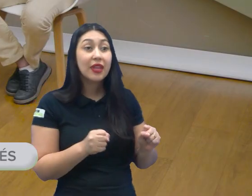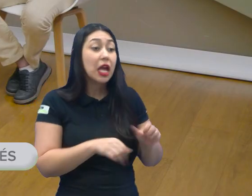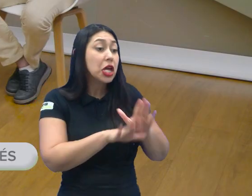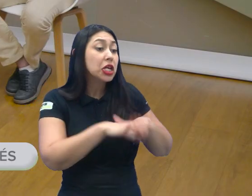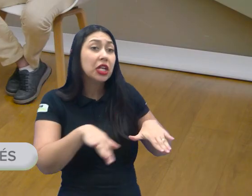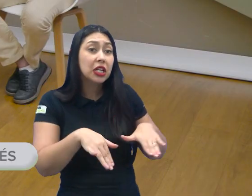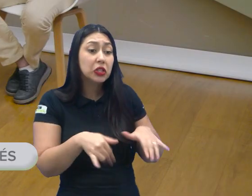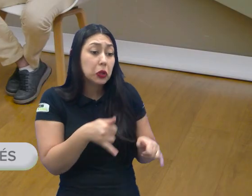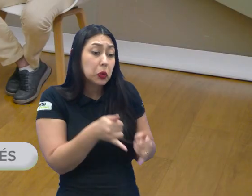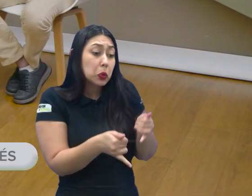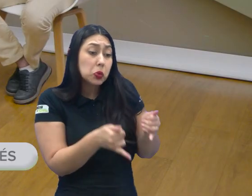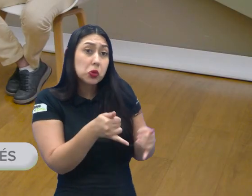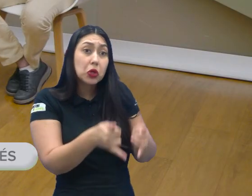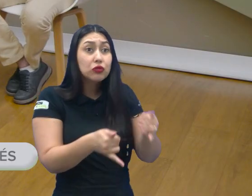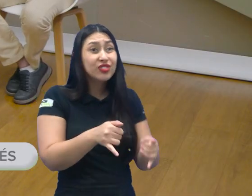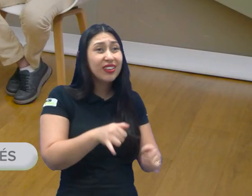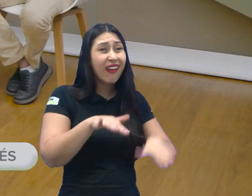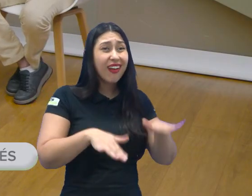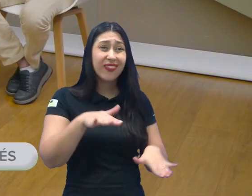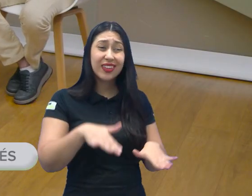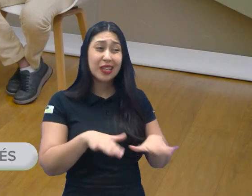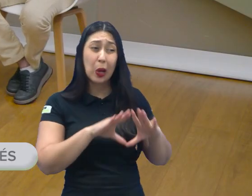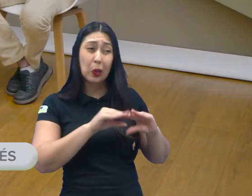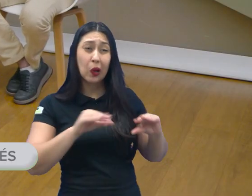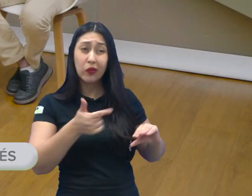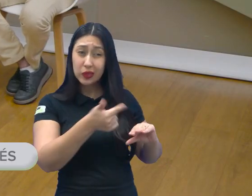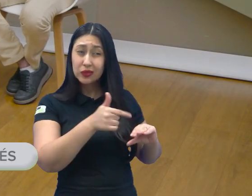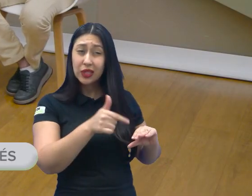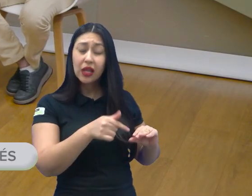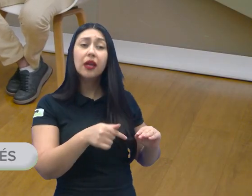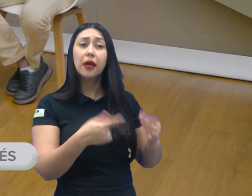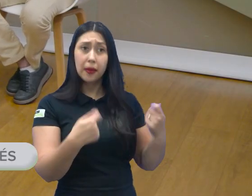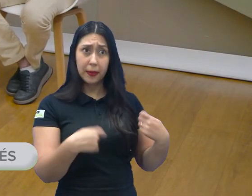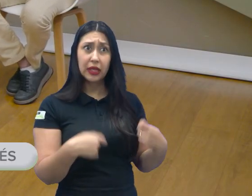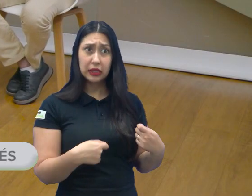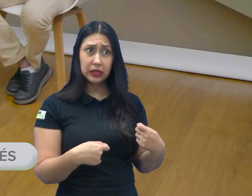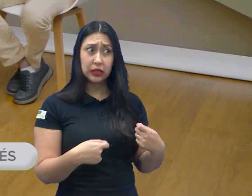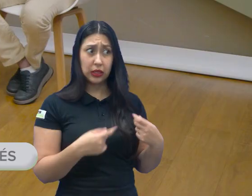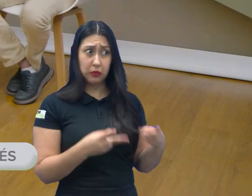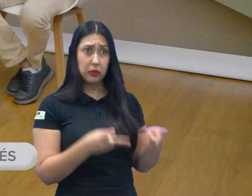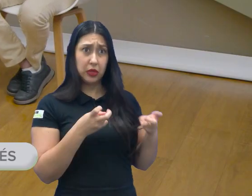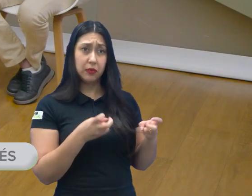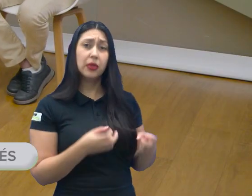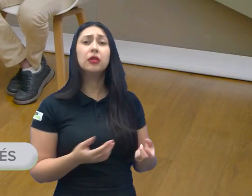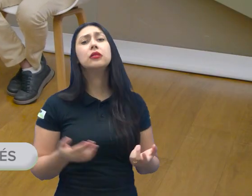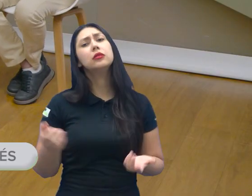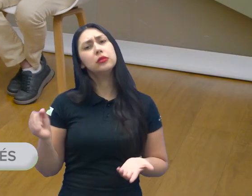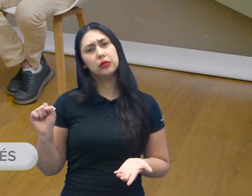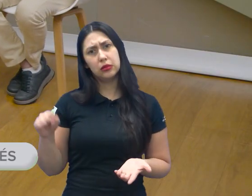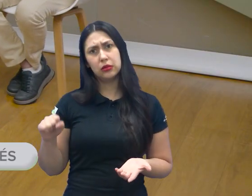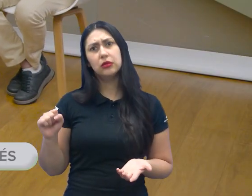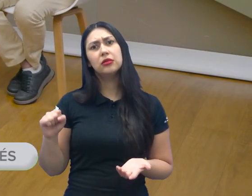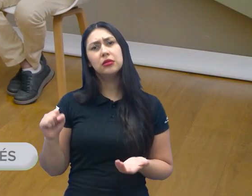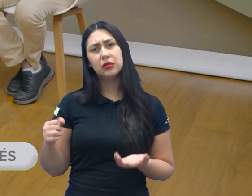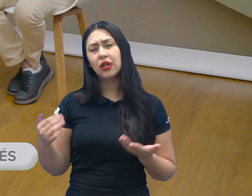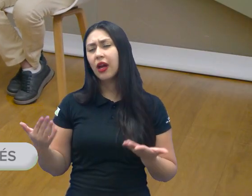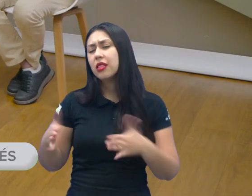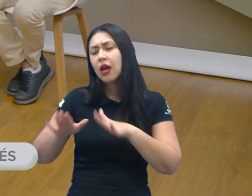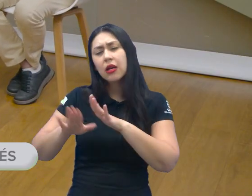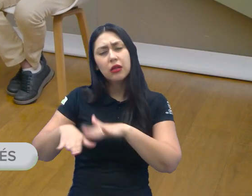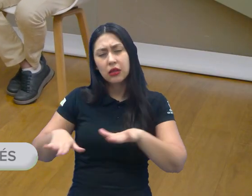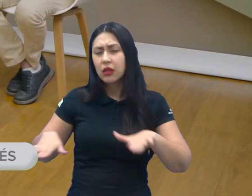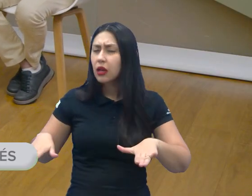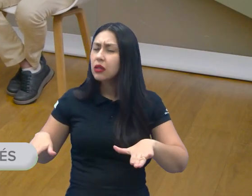ou sandálias que não são muito confortáveis. Essa questão também precisa ser levada a sério, né, doutor? Claro. Tudo na infância